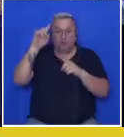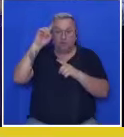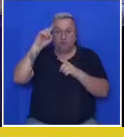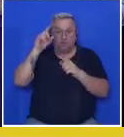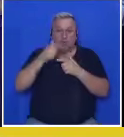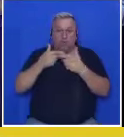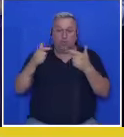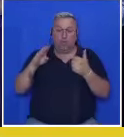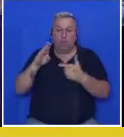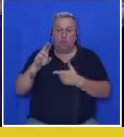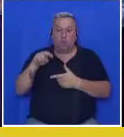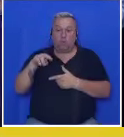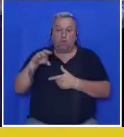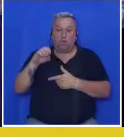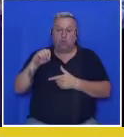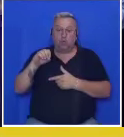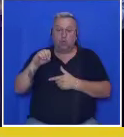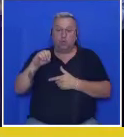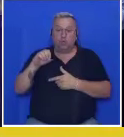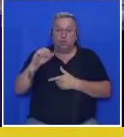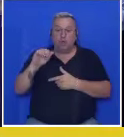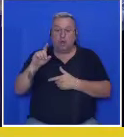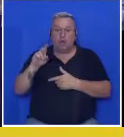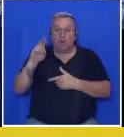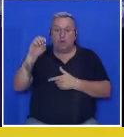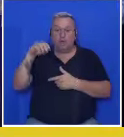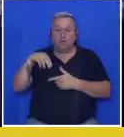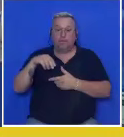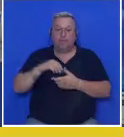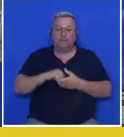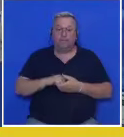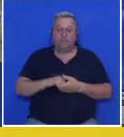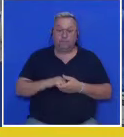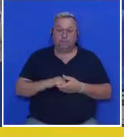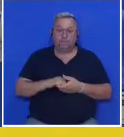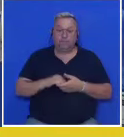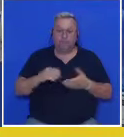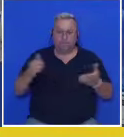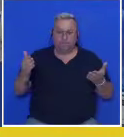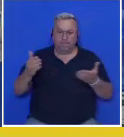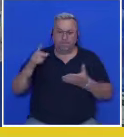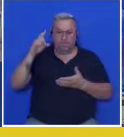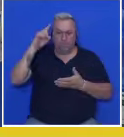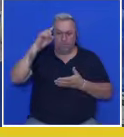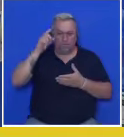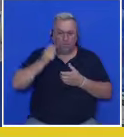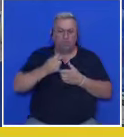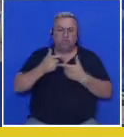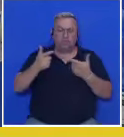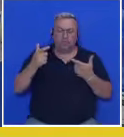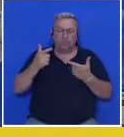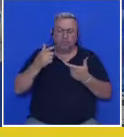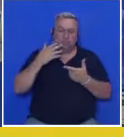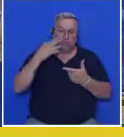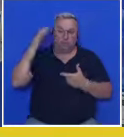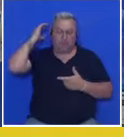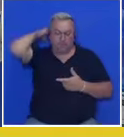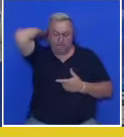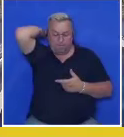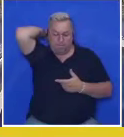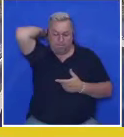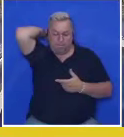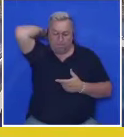dia de sorte. O Bruno Pedroso e o Adrian Gomes. Será que hoje é o seu dia de sorte? Vamos saber?